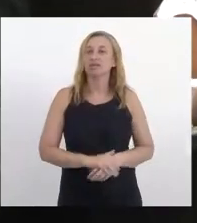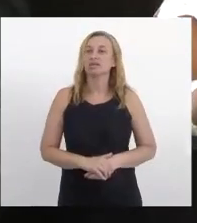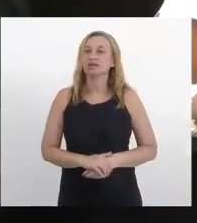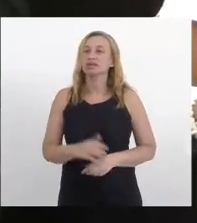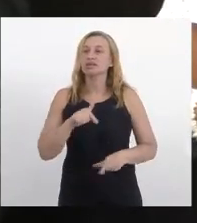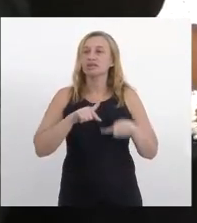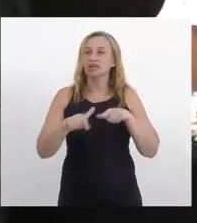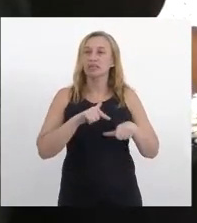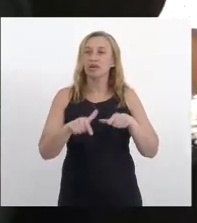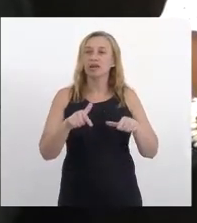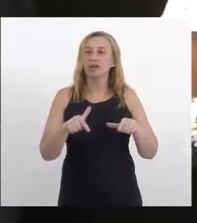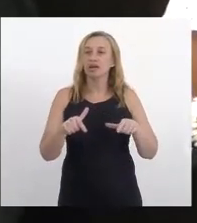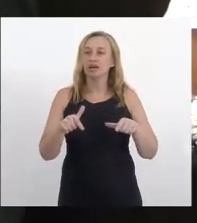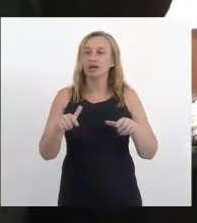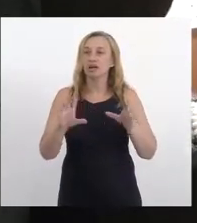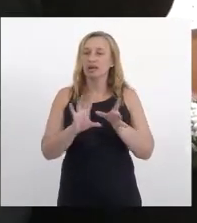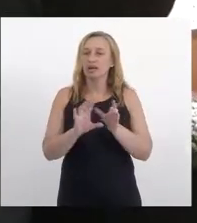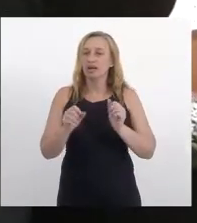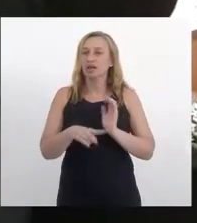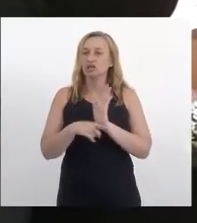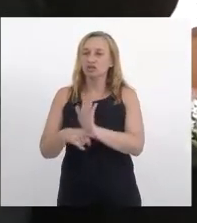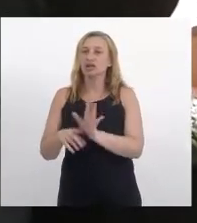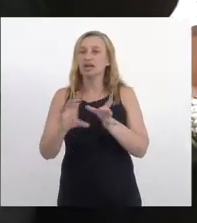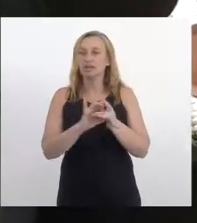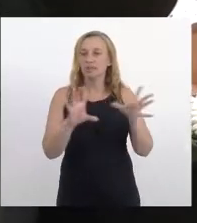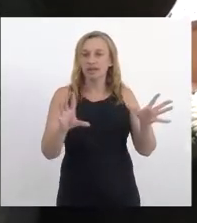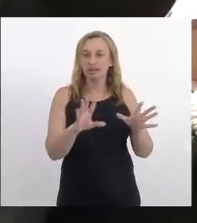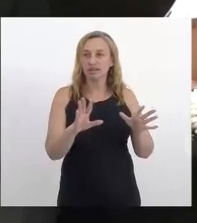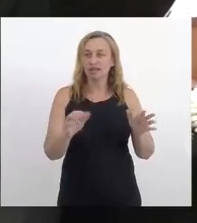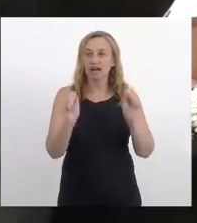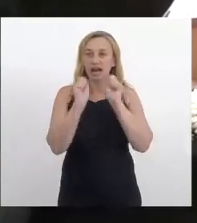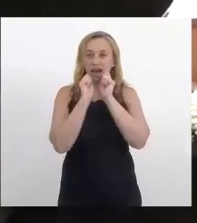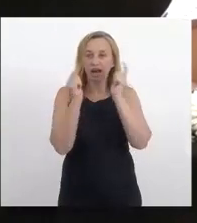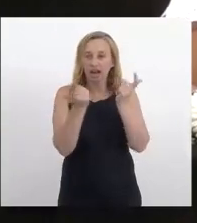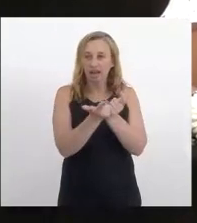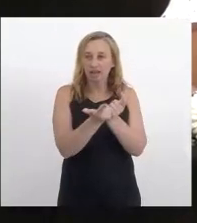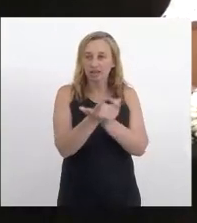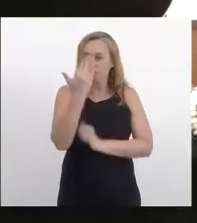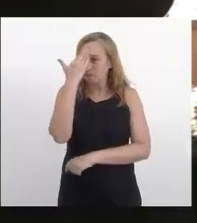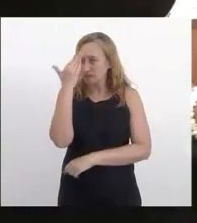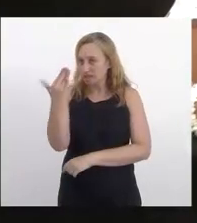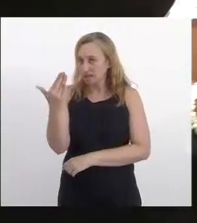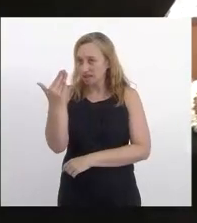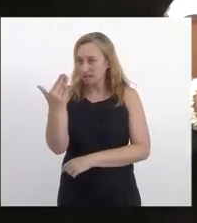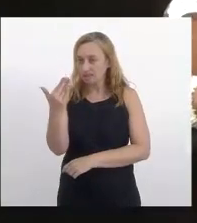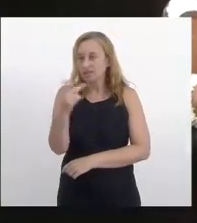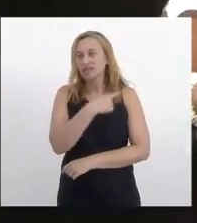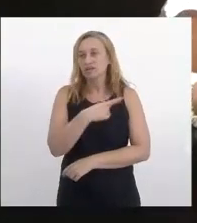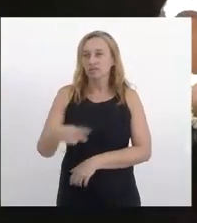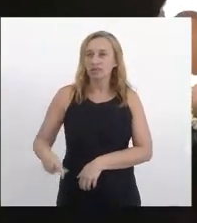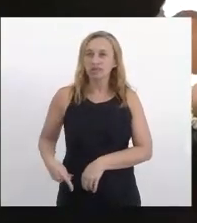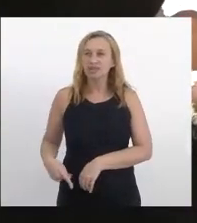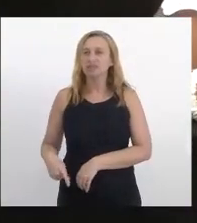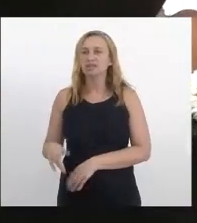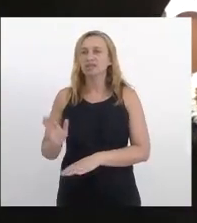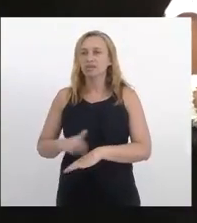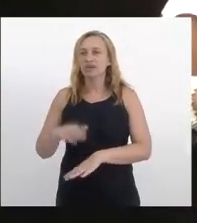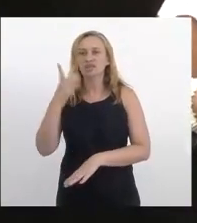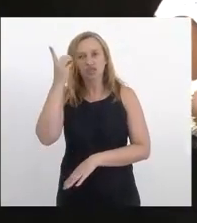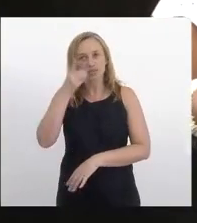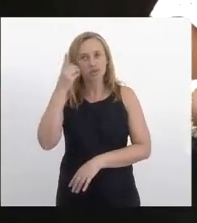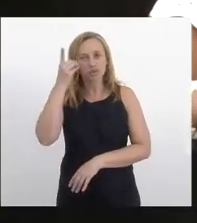Trabalhar em prol da liberdade, e liberdade cuida de maçom. Alerge, muito obrigado na figura do seu presidente e demais deputados